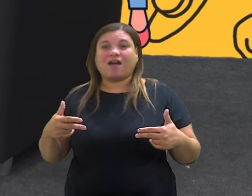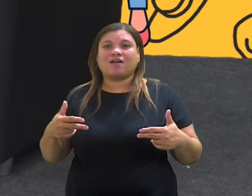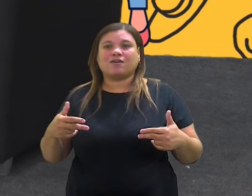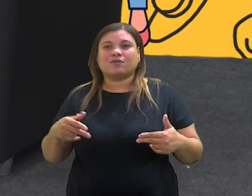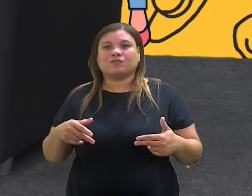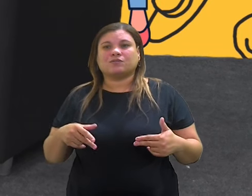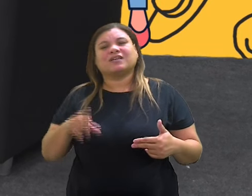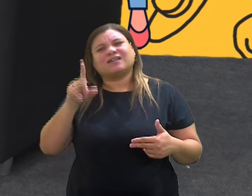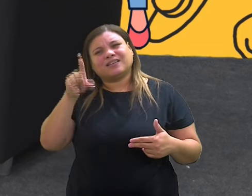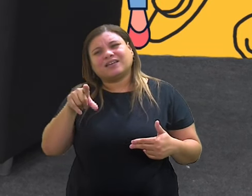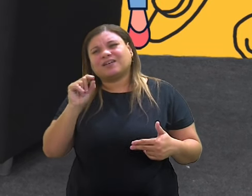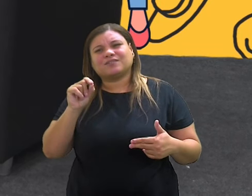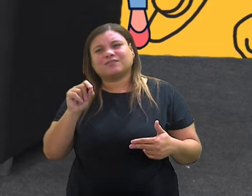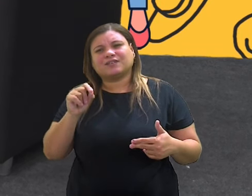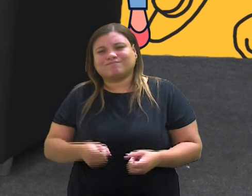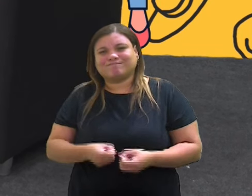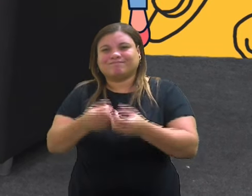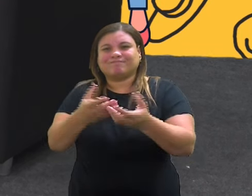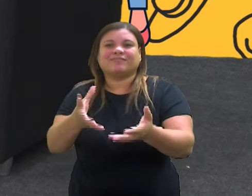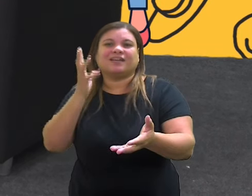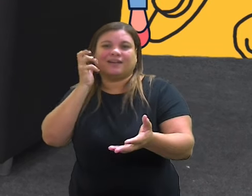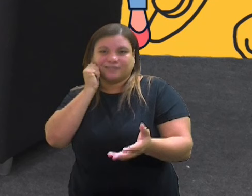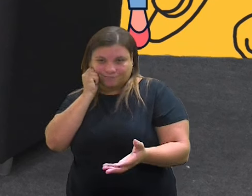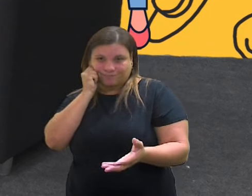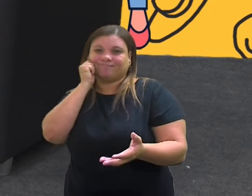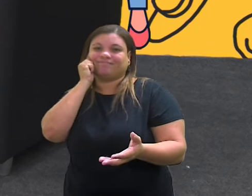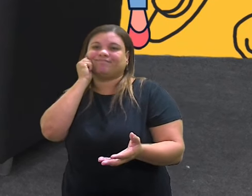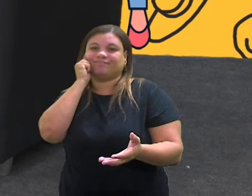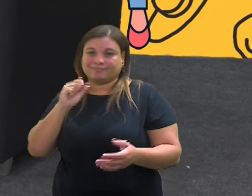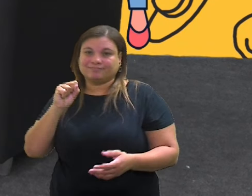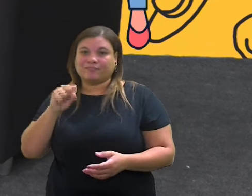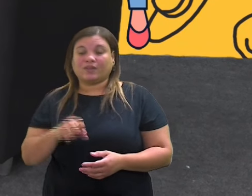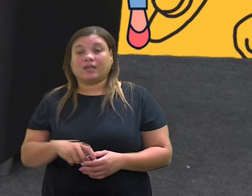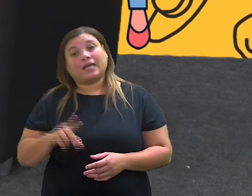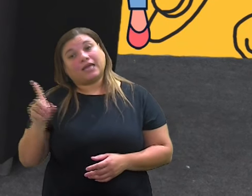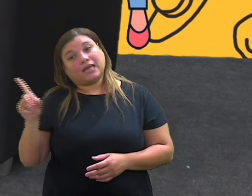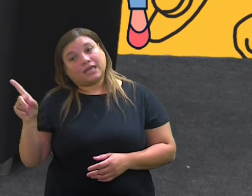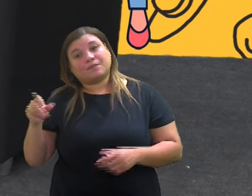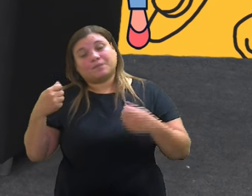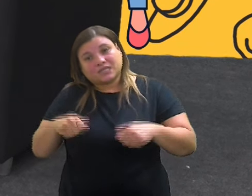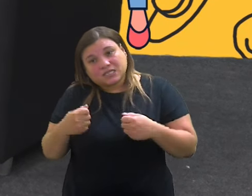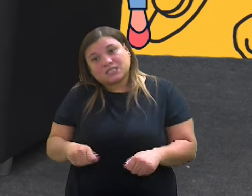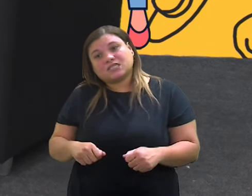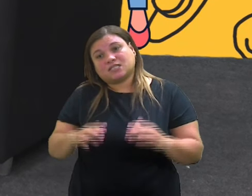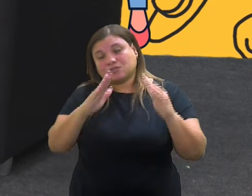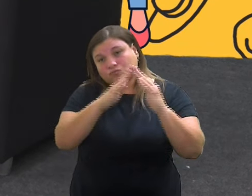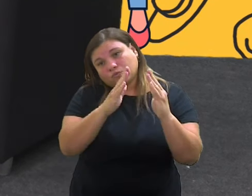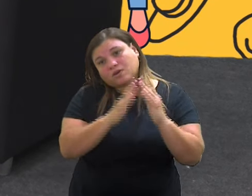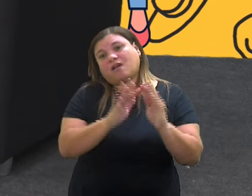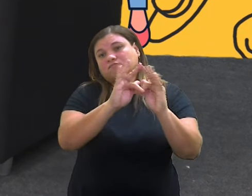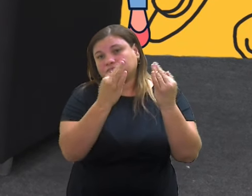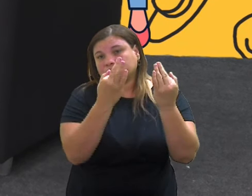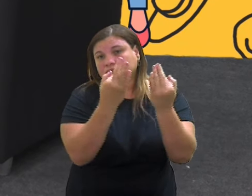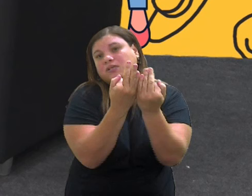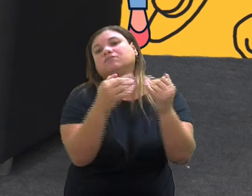vacinados, vermifugados, e eles precisam de um lar. Então, caso você tenha interesse em adotar algum animal, lá